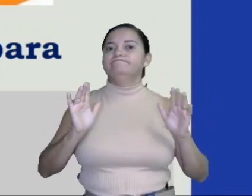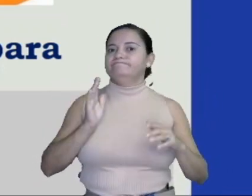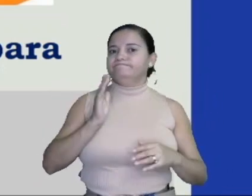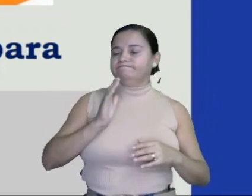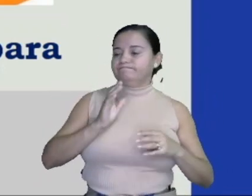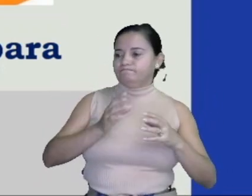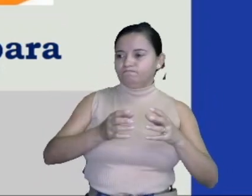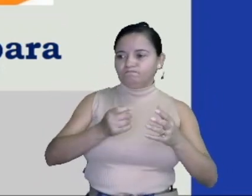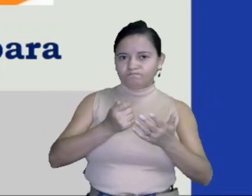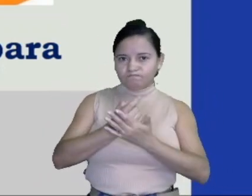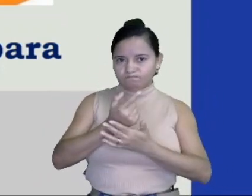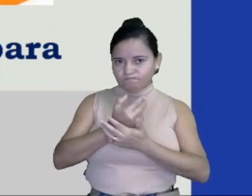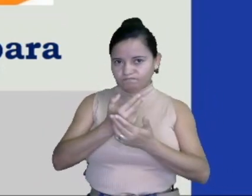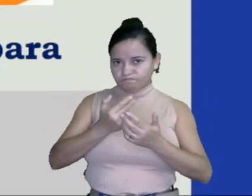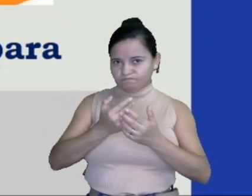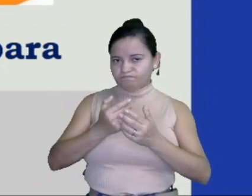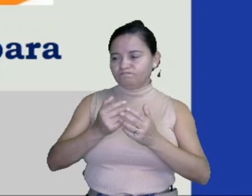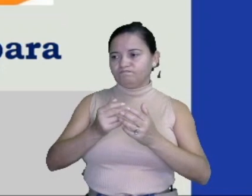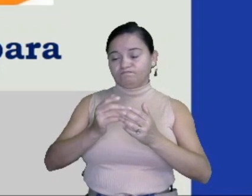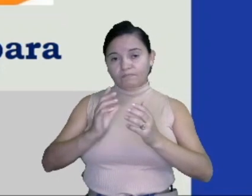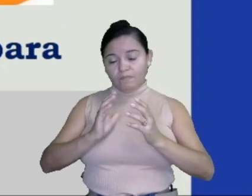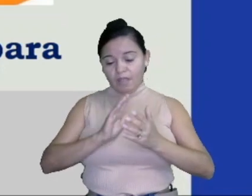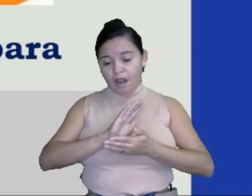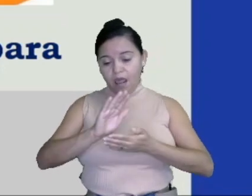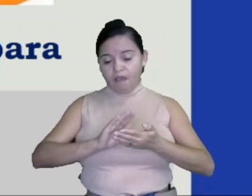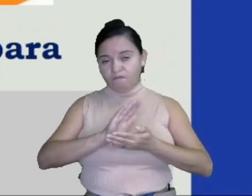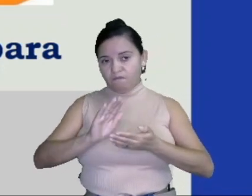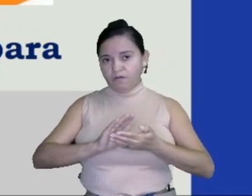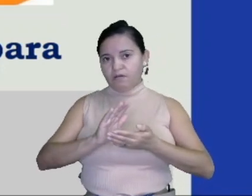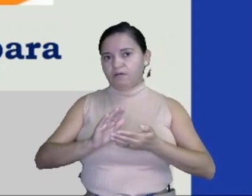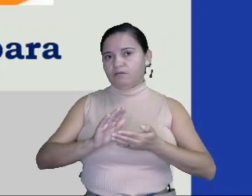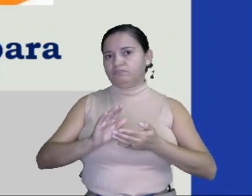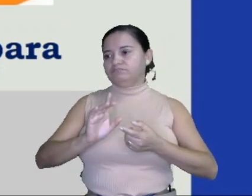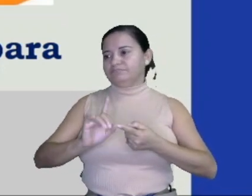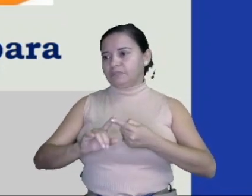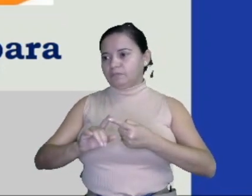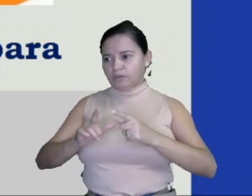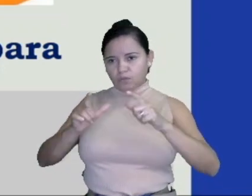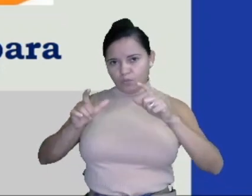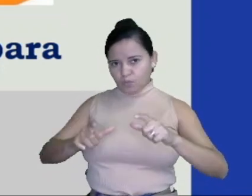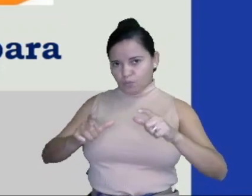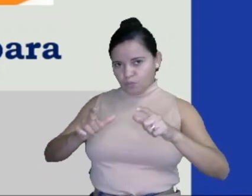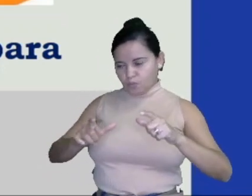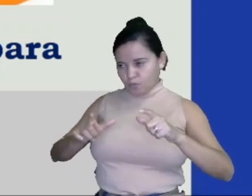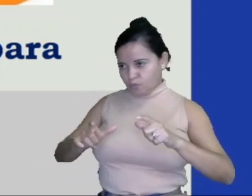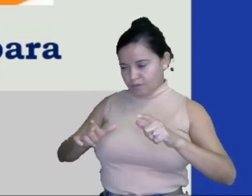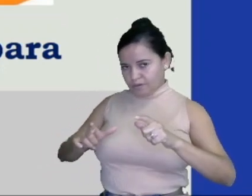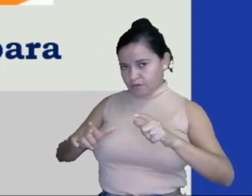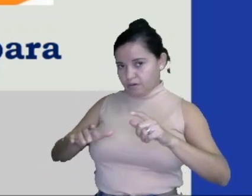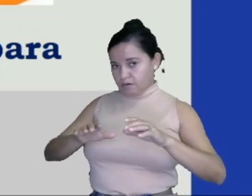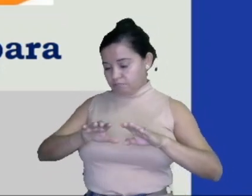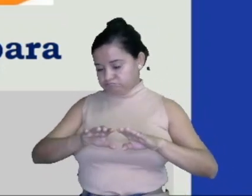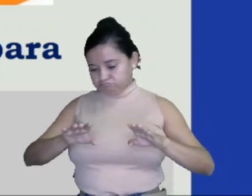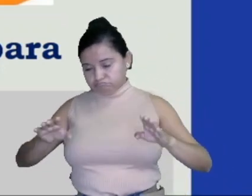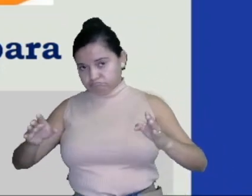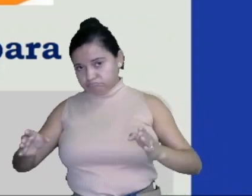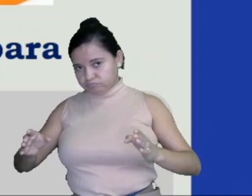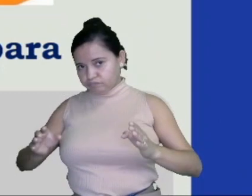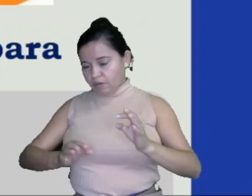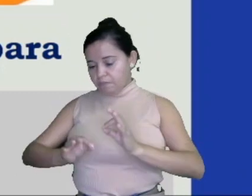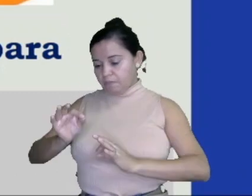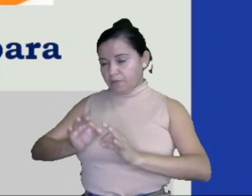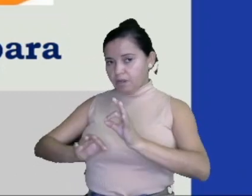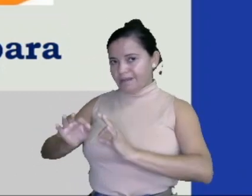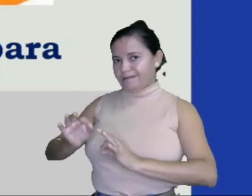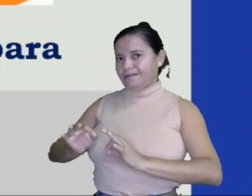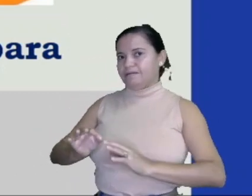alimento deve ser higienizado. O ambiente onde vamos preparar o alimento deve estar limpo também. E também